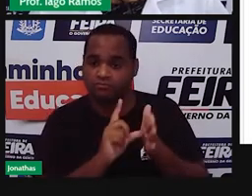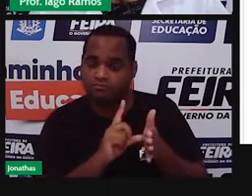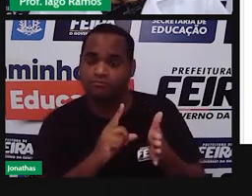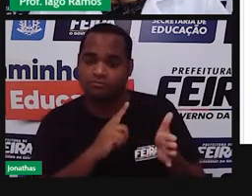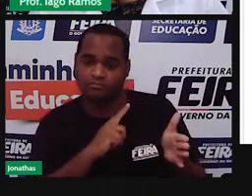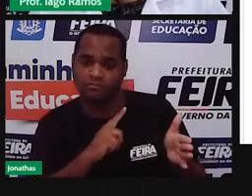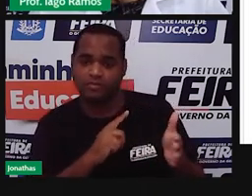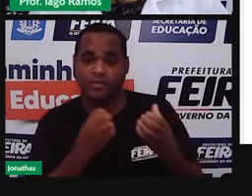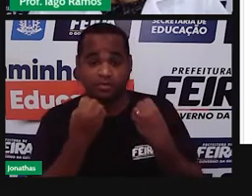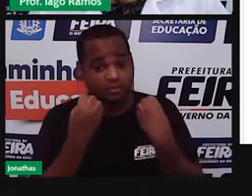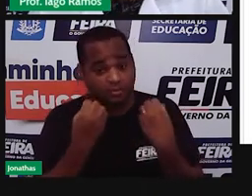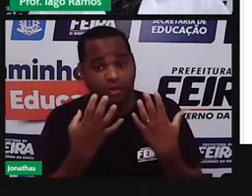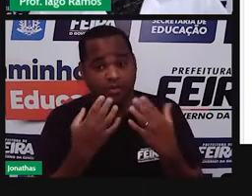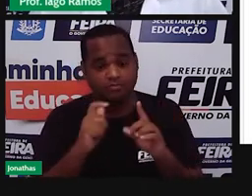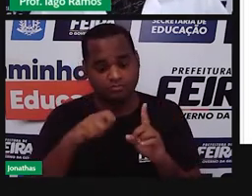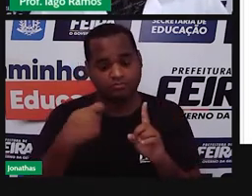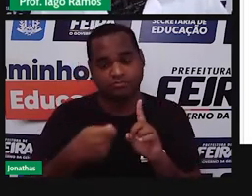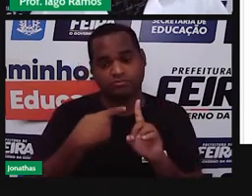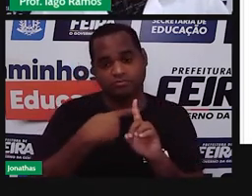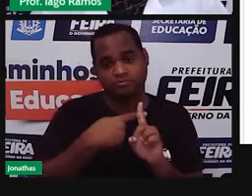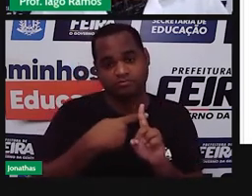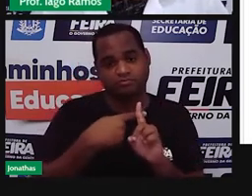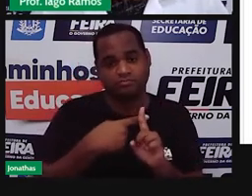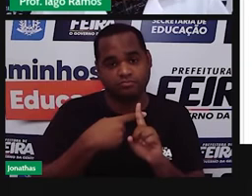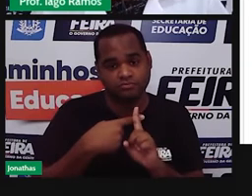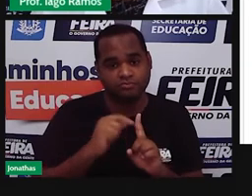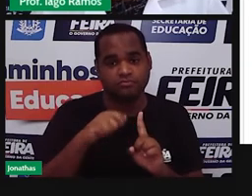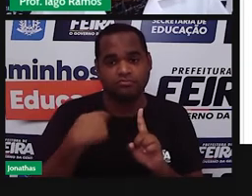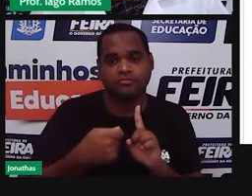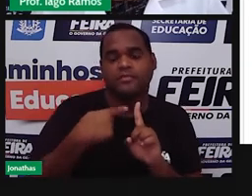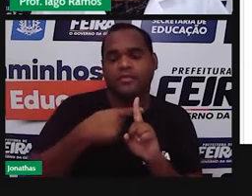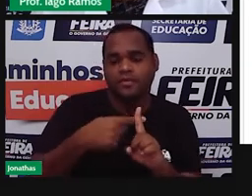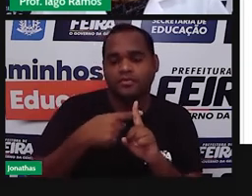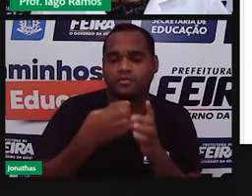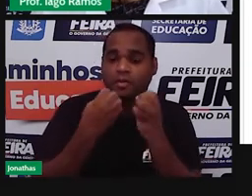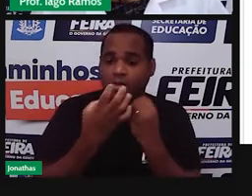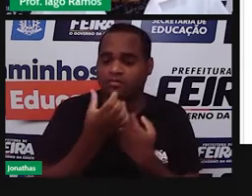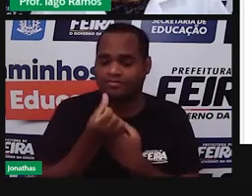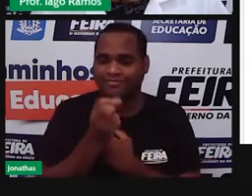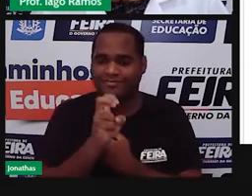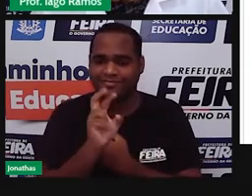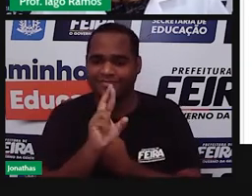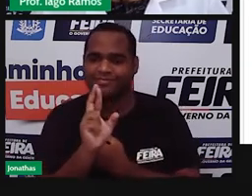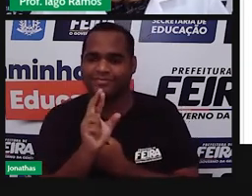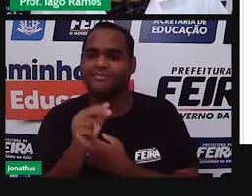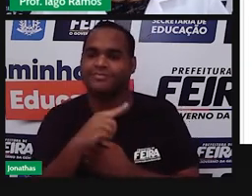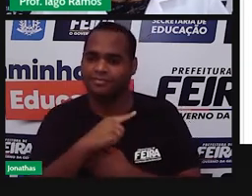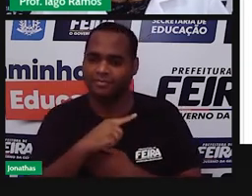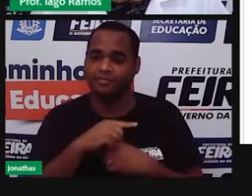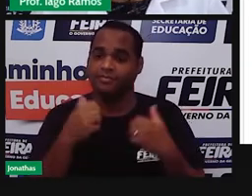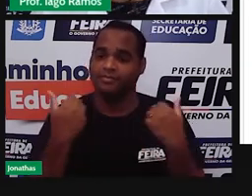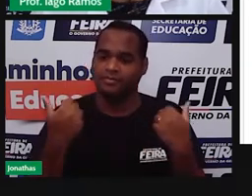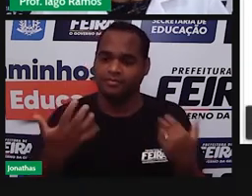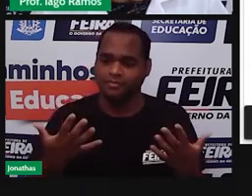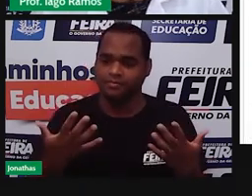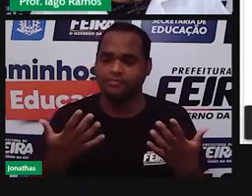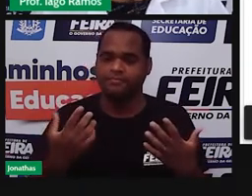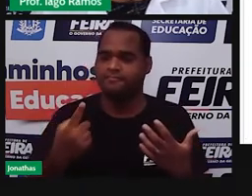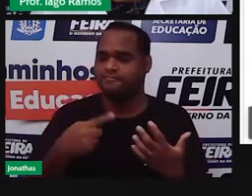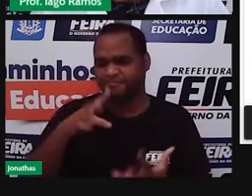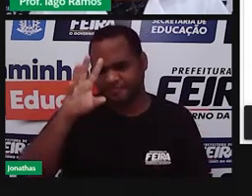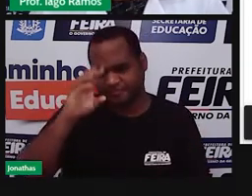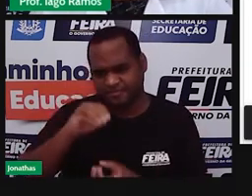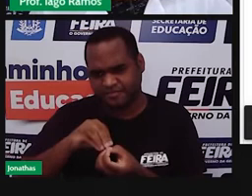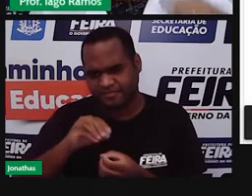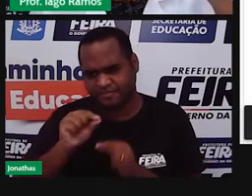era uma coisa boa. Era uma coisa positiva. Então, o que é que eu vou